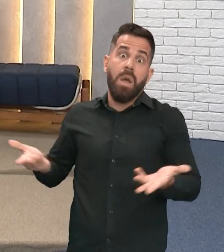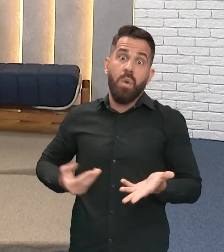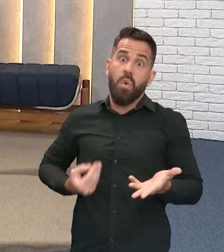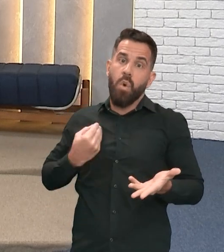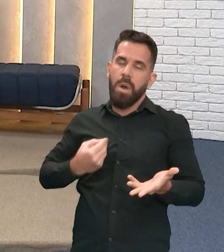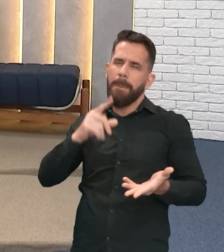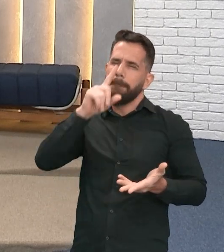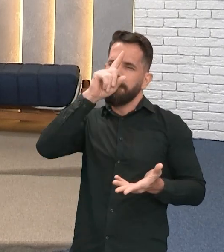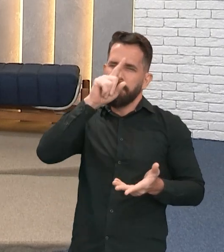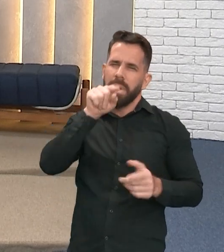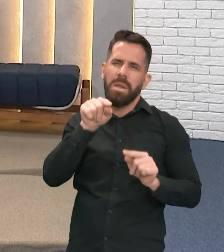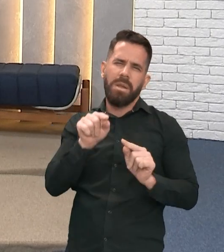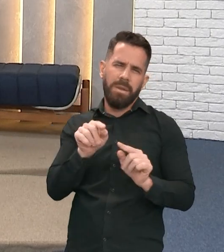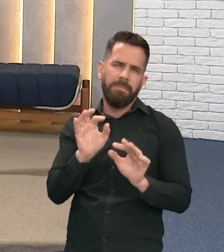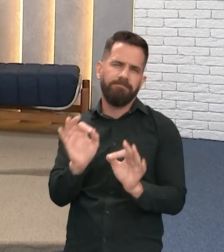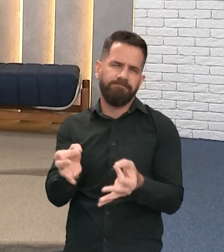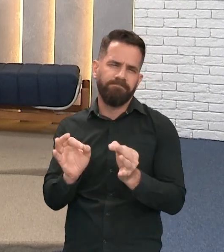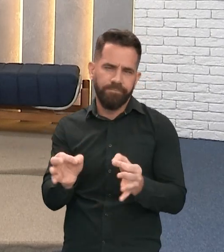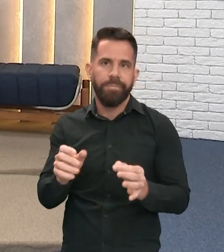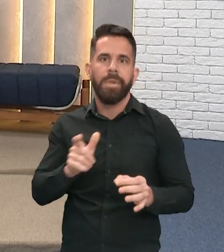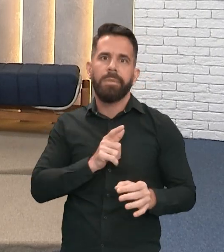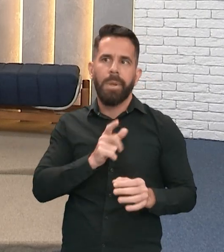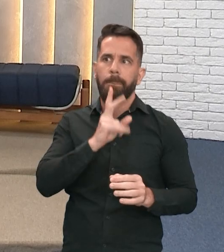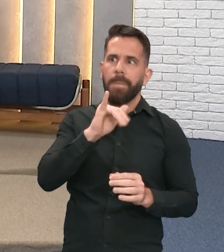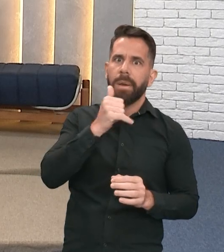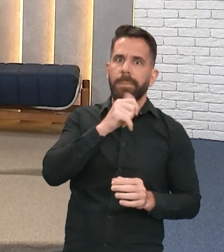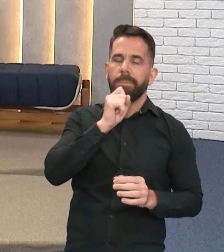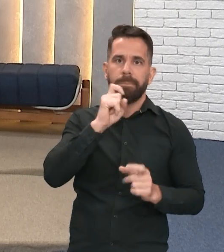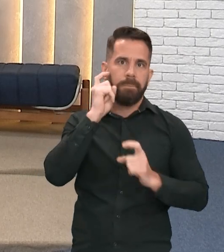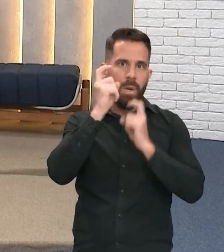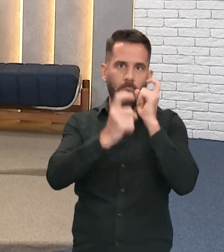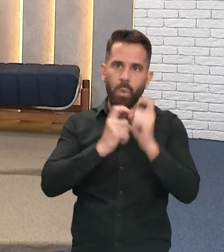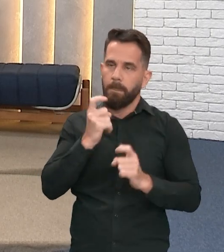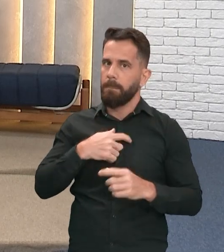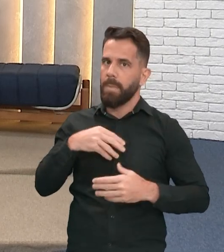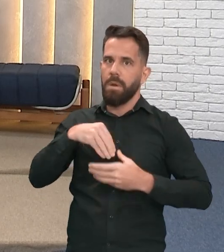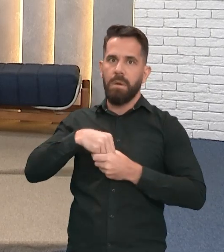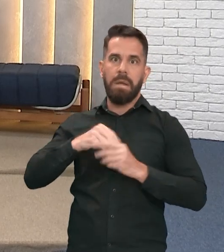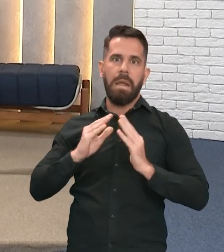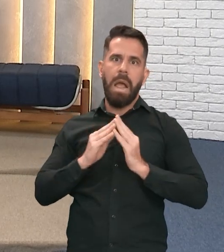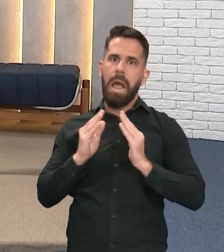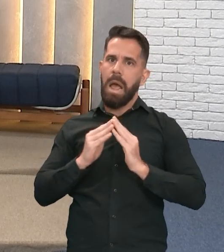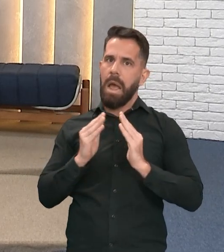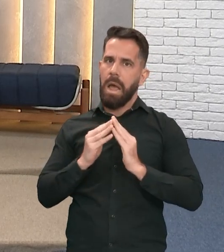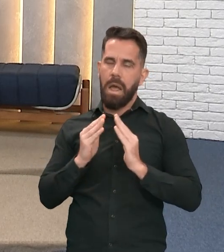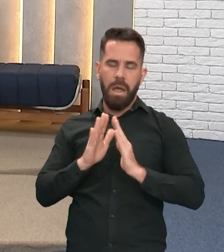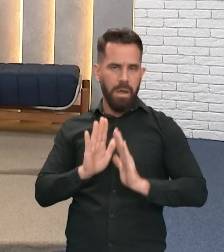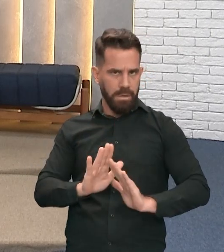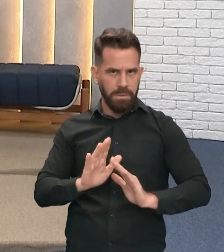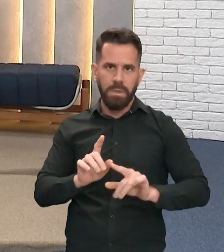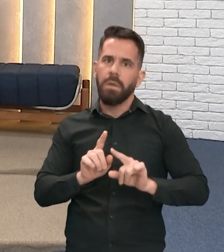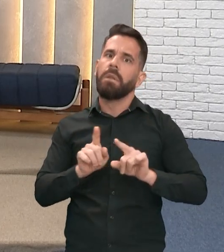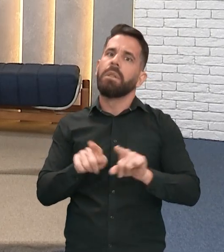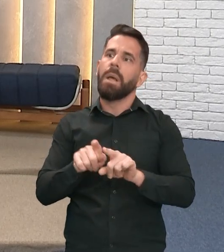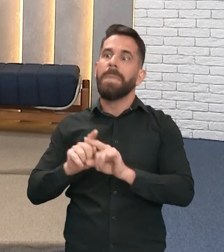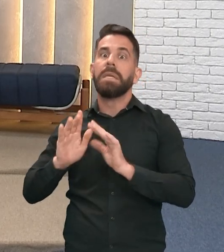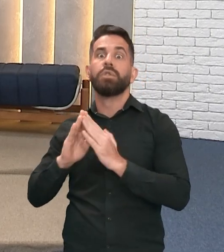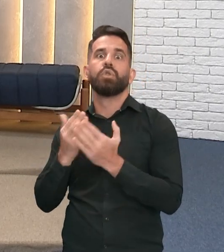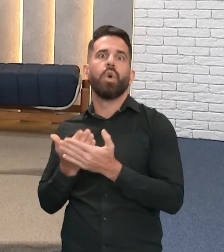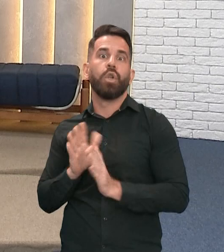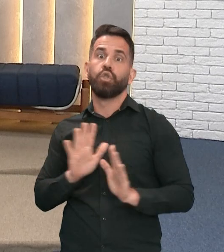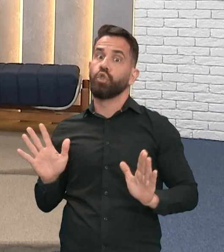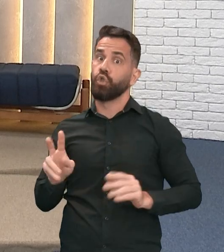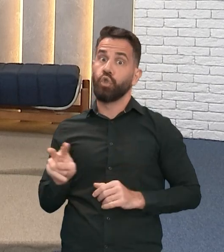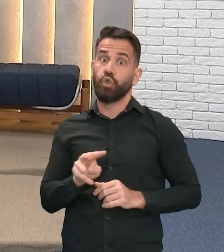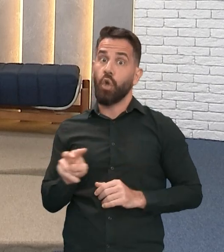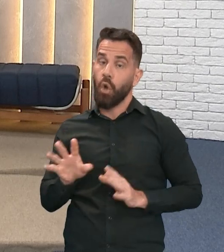pais deixam os filhos muito mais dentro de casa mesmo, quando não estão na escola, mas mesmo assim, o acesso à tela, ele é